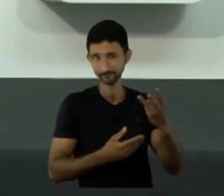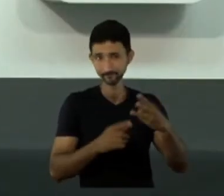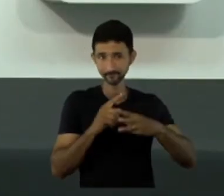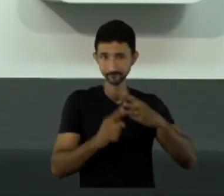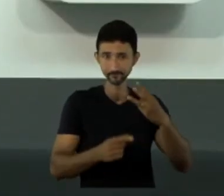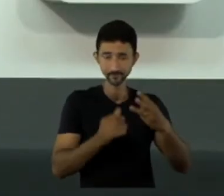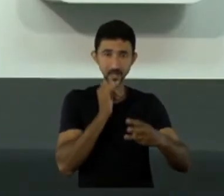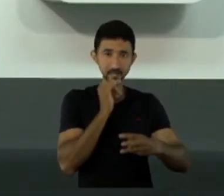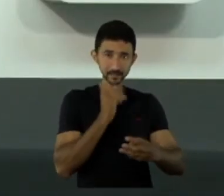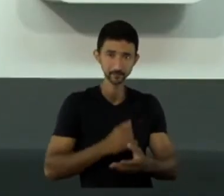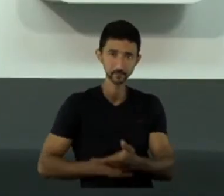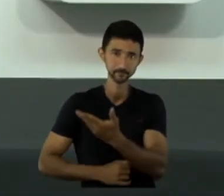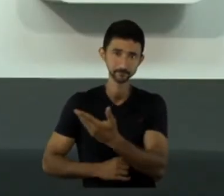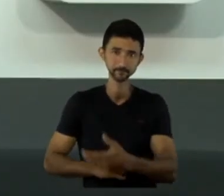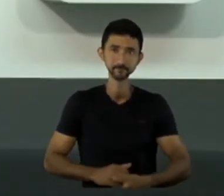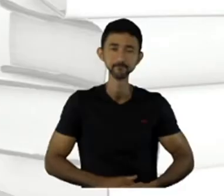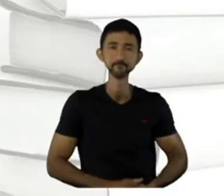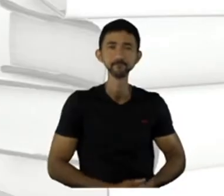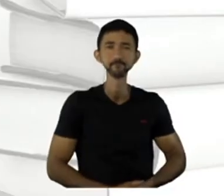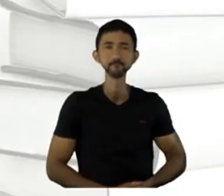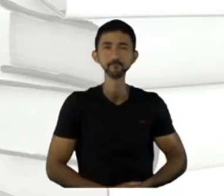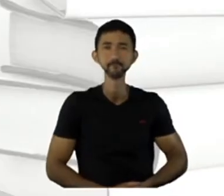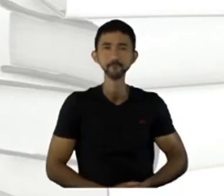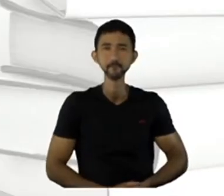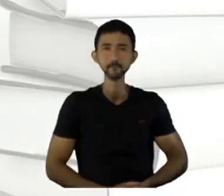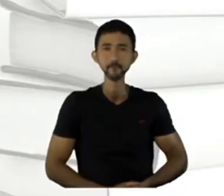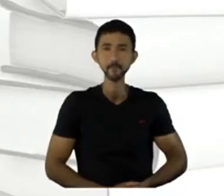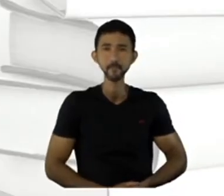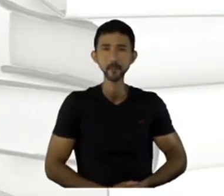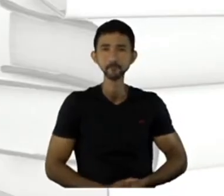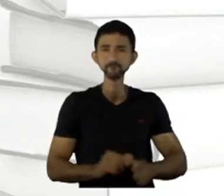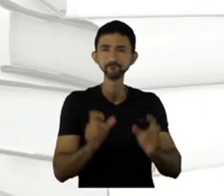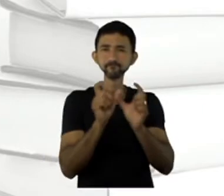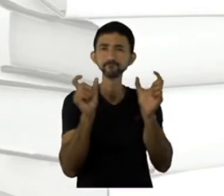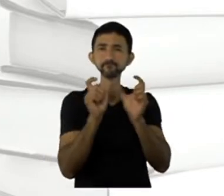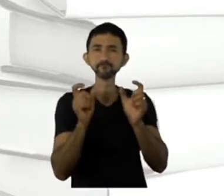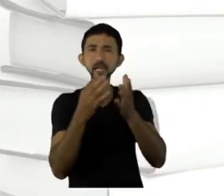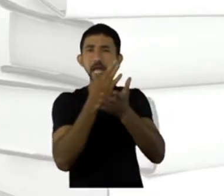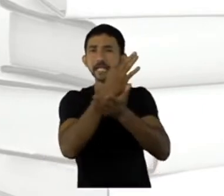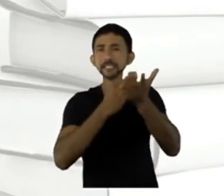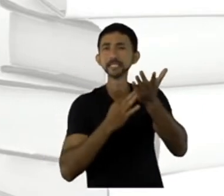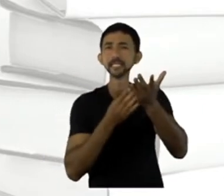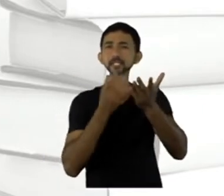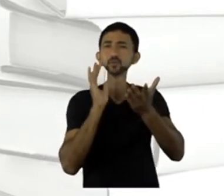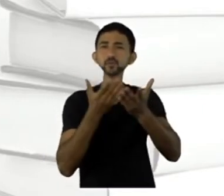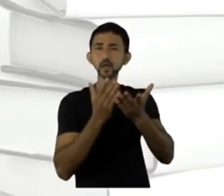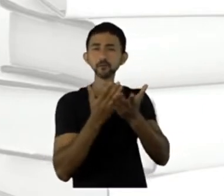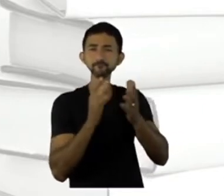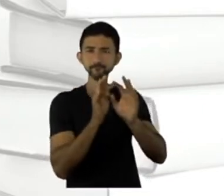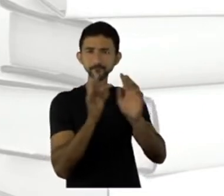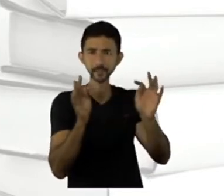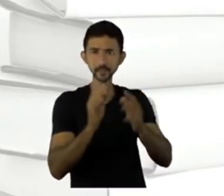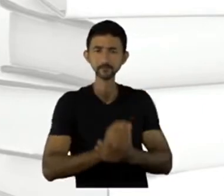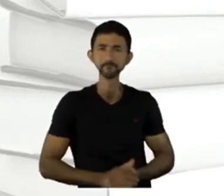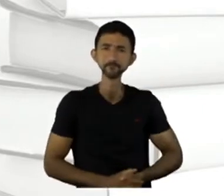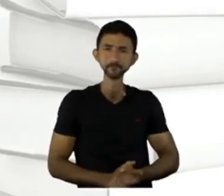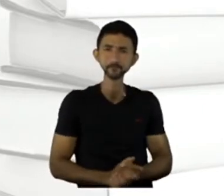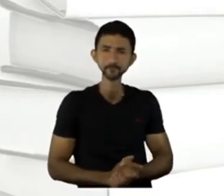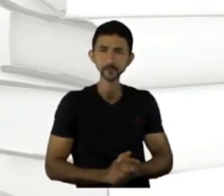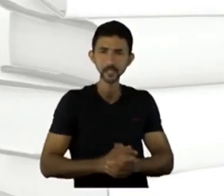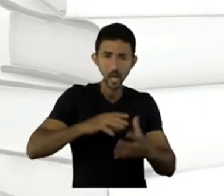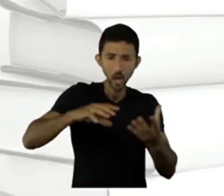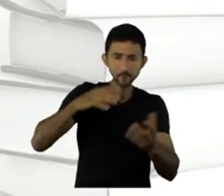vamos aqui aos exemplos. Vamos pegar esse trechinho aí do texto que nós já vimos no início da aula. No meio